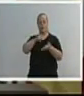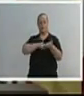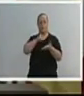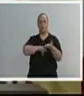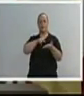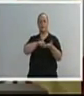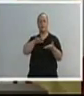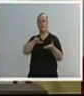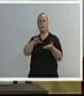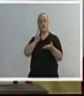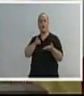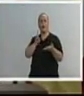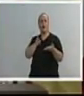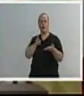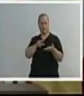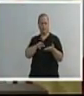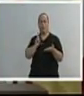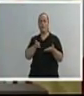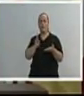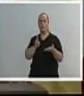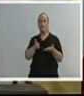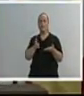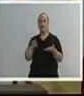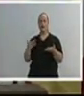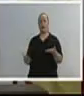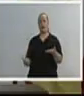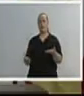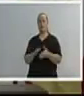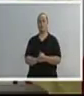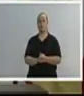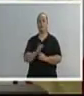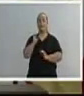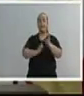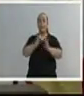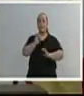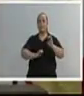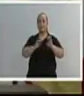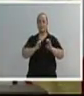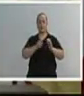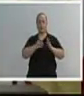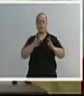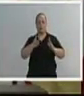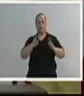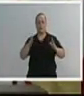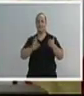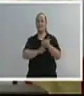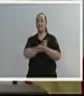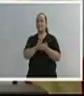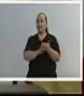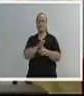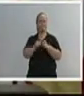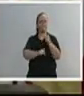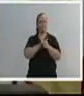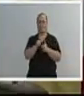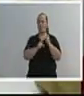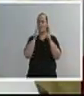ô Célio. É o mesmo documento que a empresa já tinha. Se a empresa não cresceu nada, se a empresa não aumentou em nada, é o mesmo serviço, o